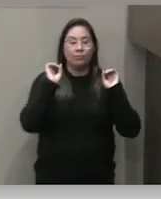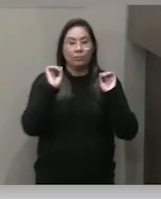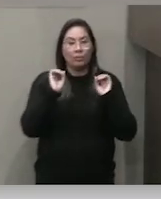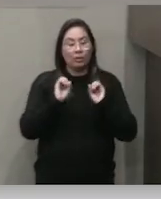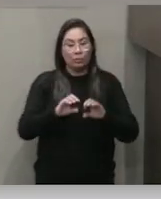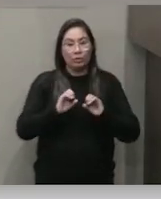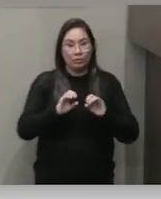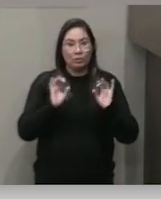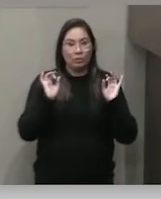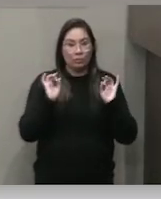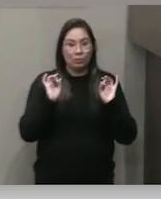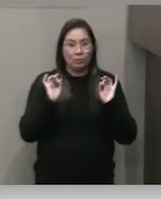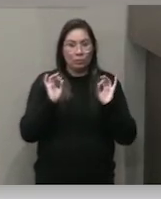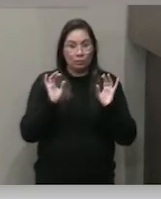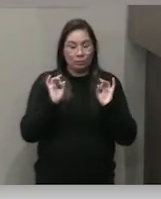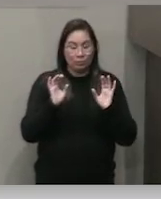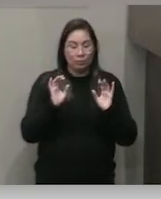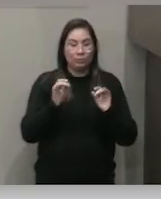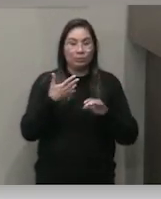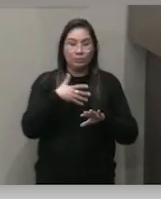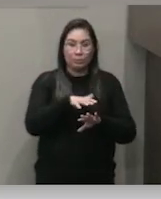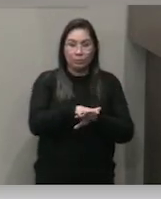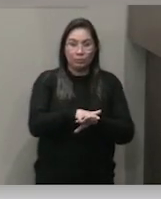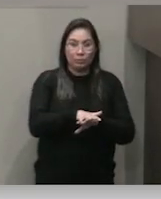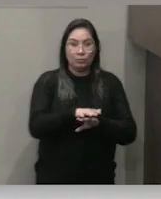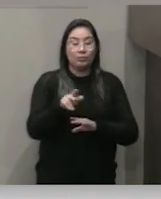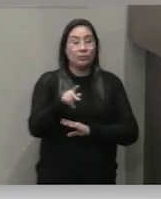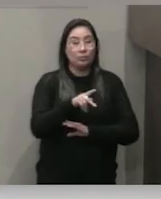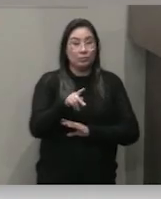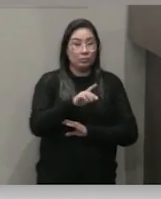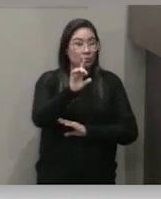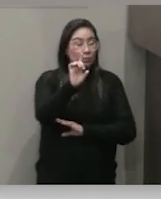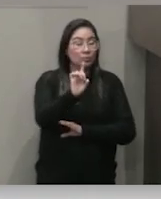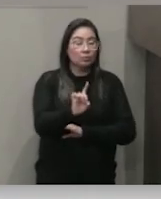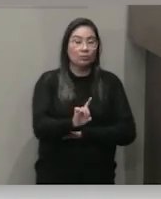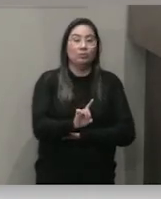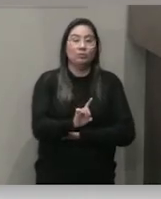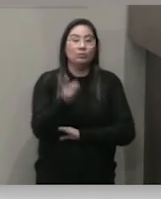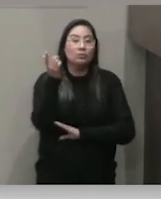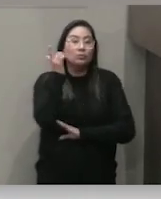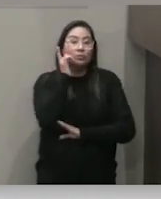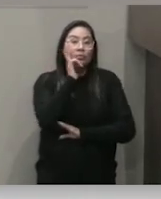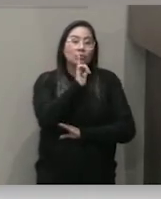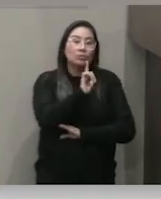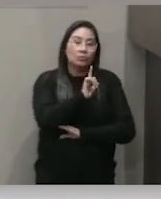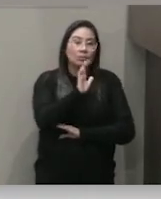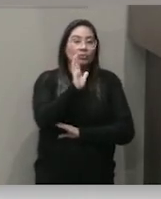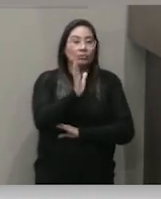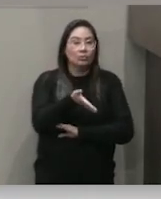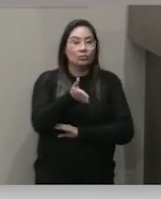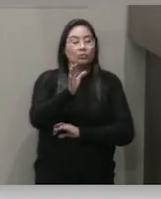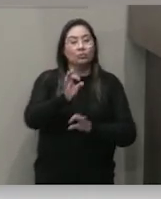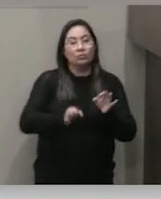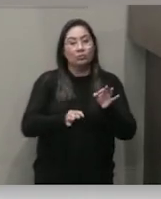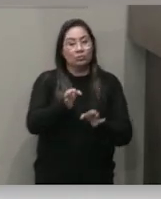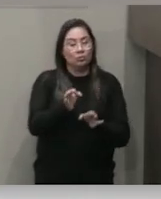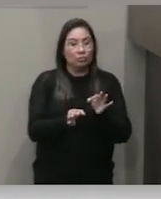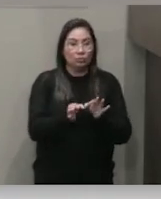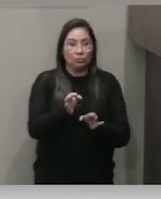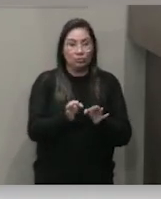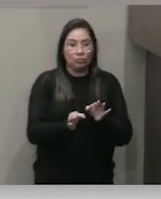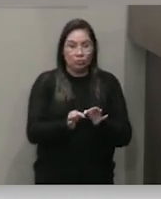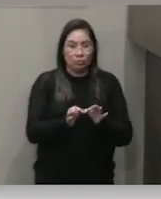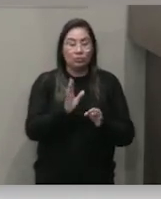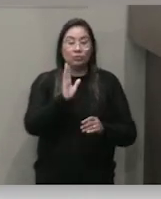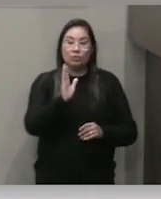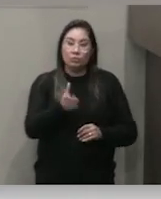aos direitos desses professores e professoras que conquistaram judicialmente, que